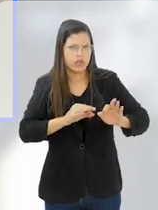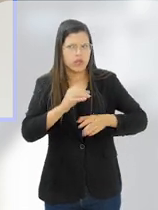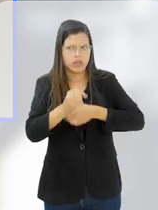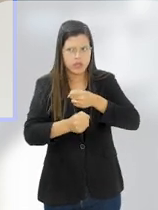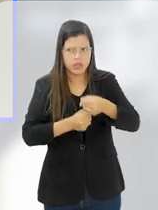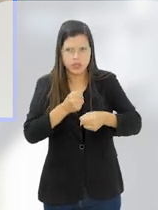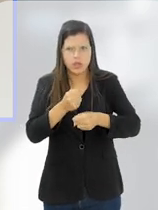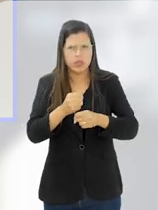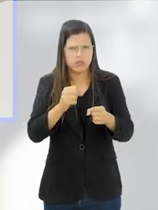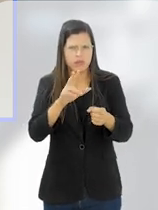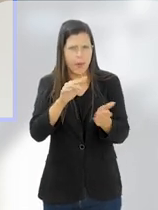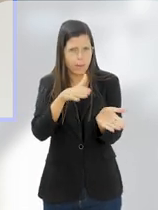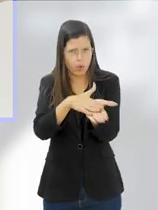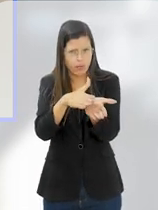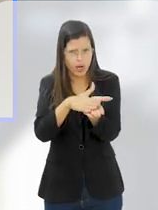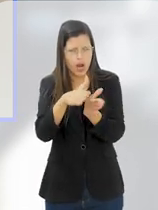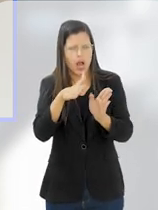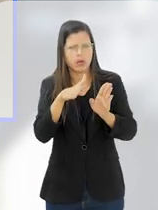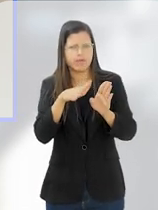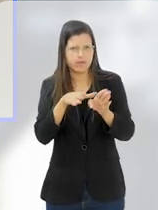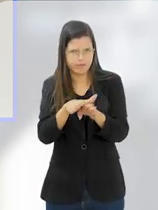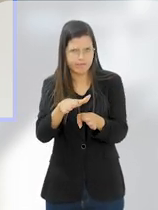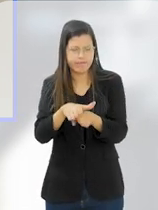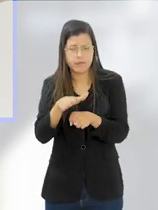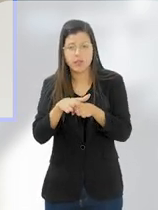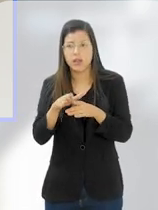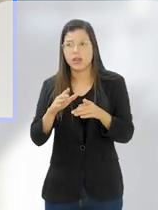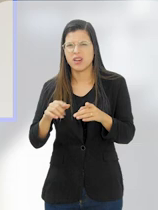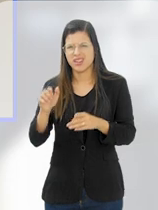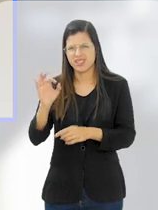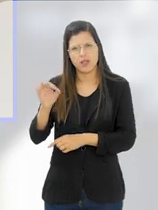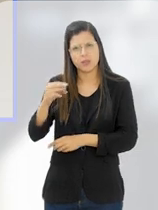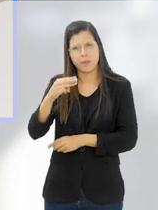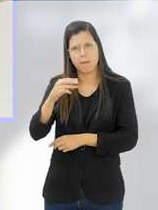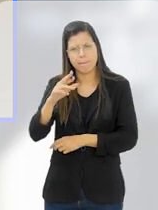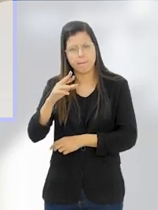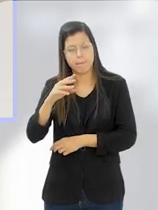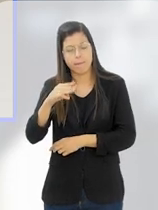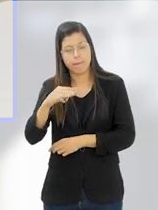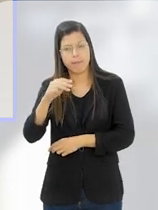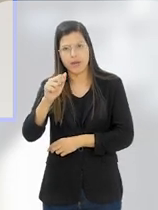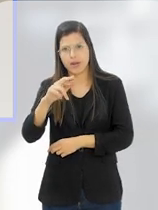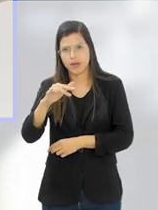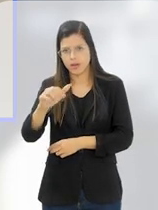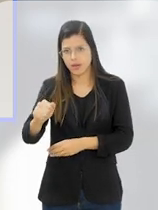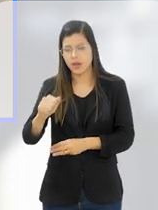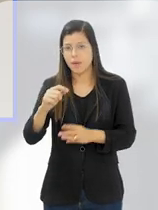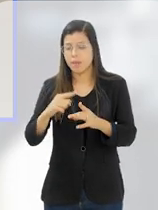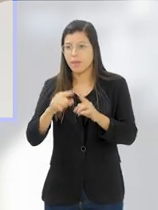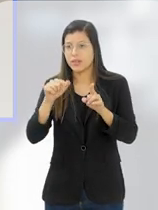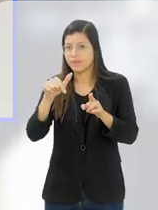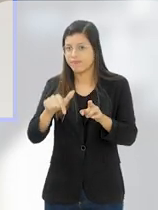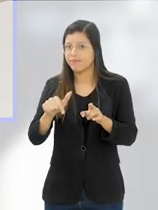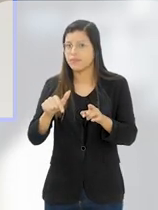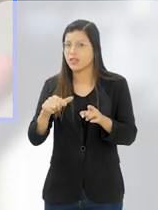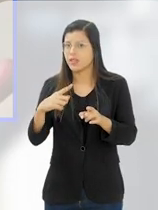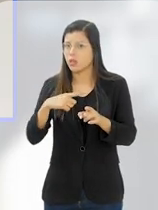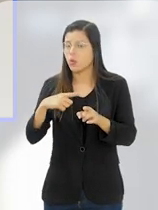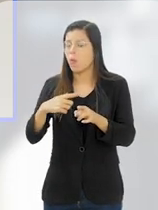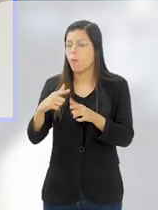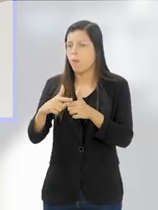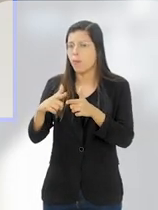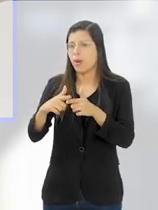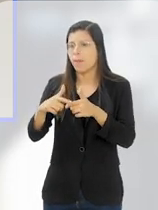ainda esse ano, né, Maria? Imagino. Agora, nesse caso específico, Nós estamos diante de um problema